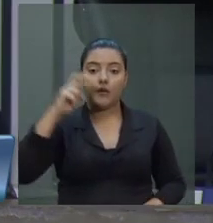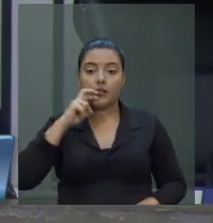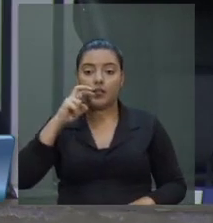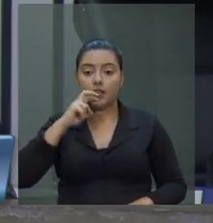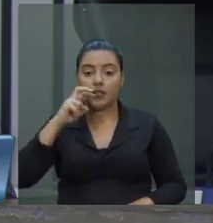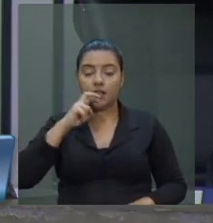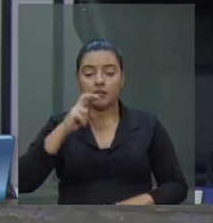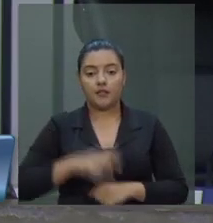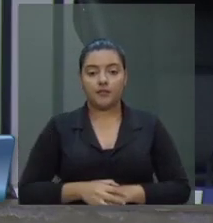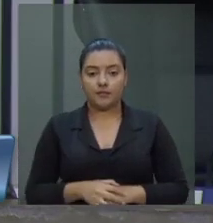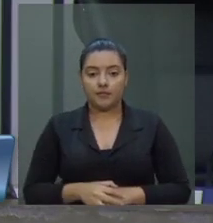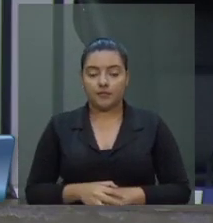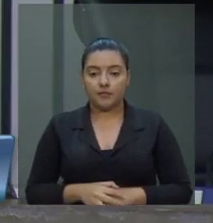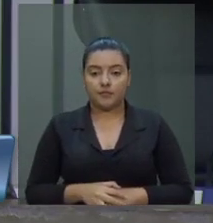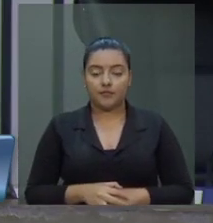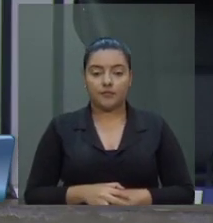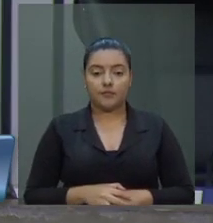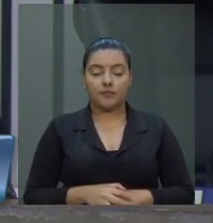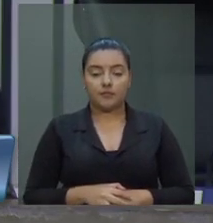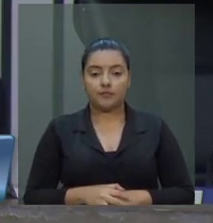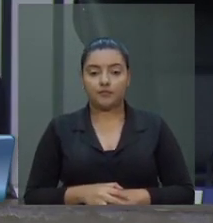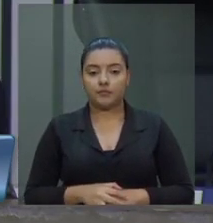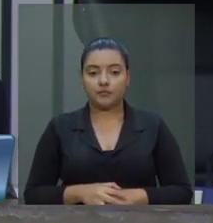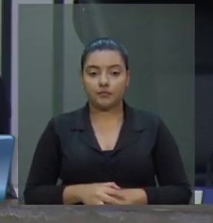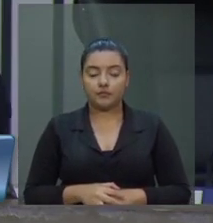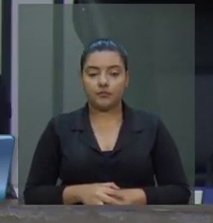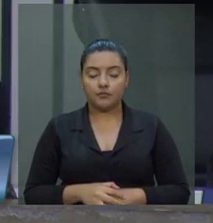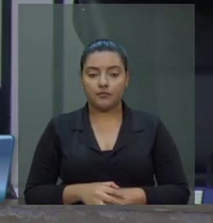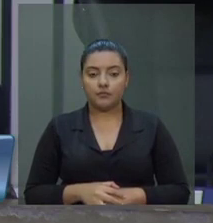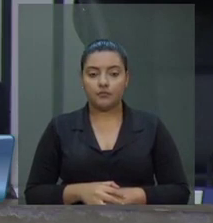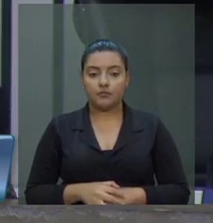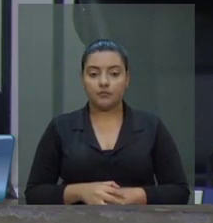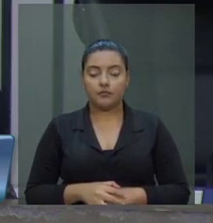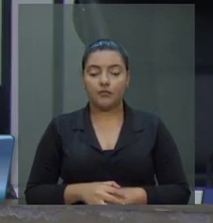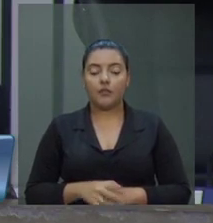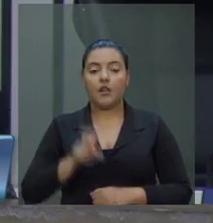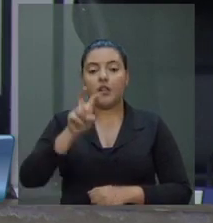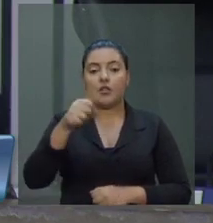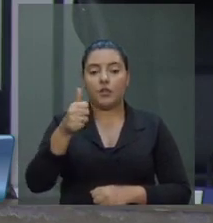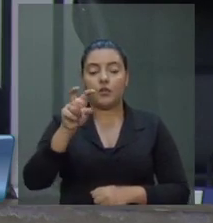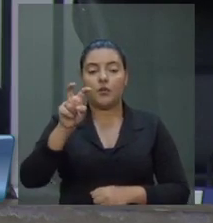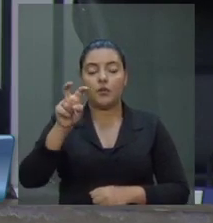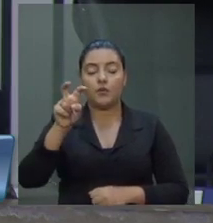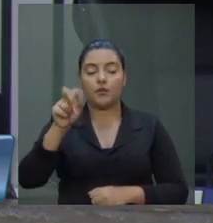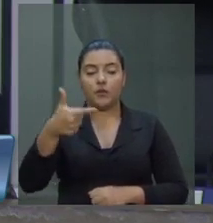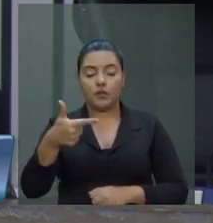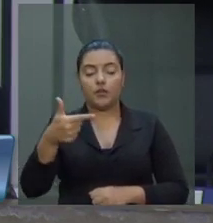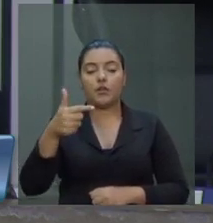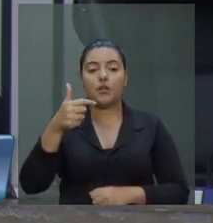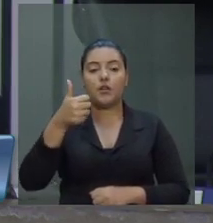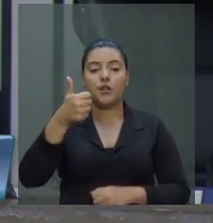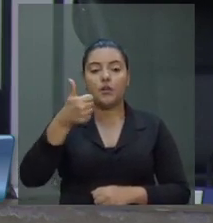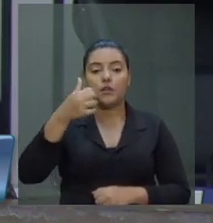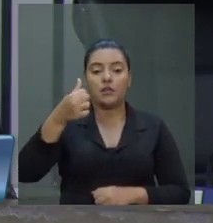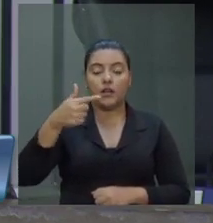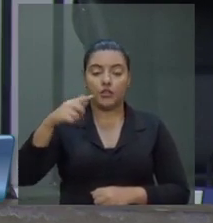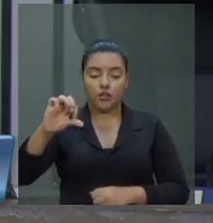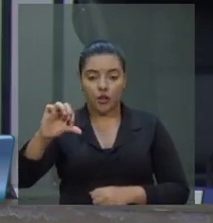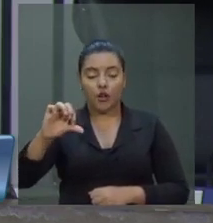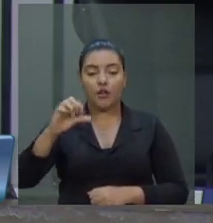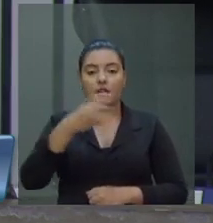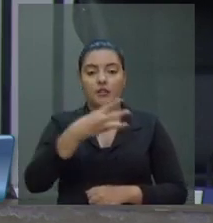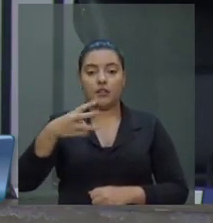a próxima sessão. E a matéria Próxima discussão. do Tribunal Agora de é o Justiça? 51, 52, 36, 179,